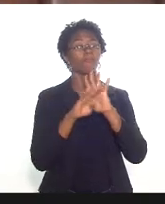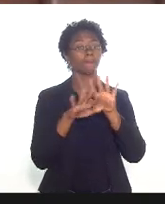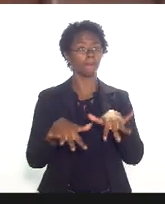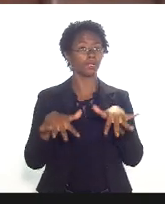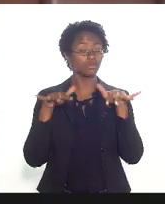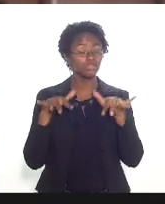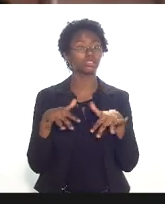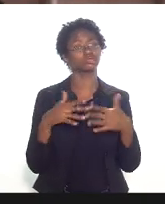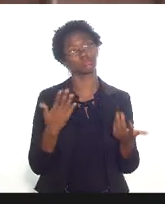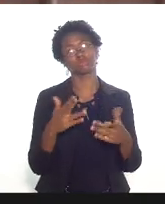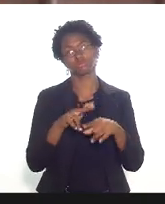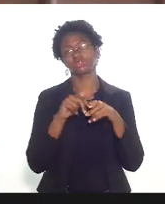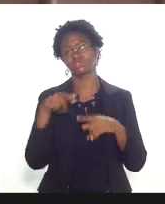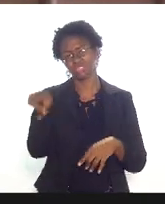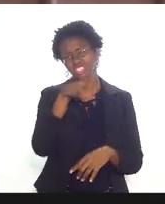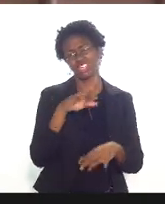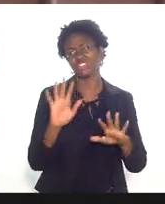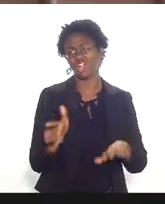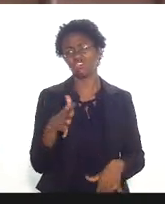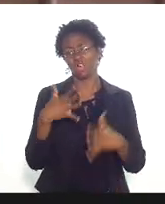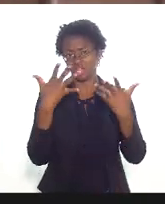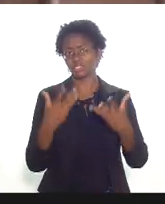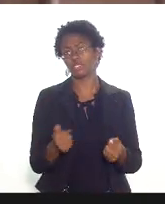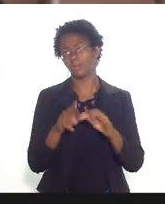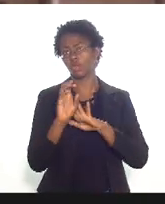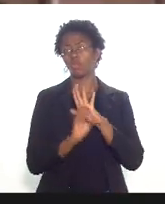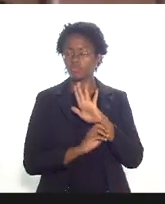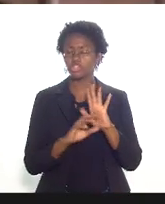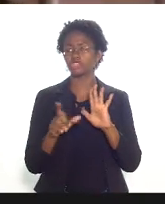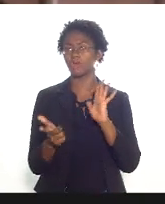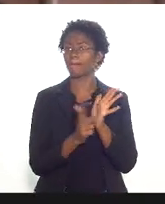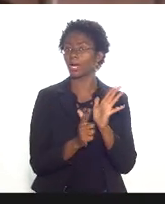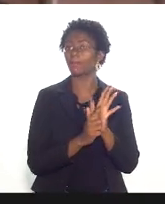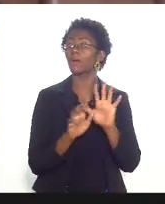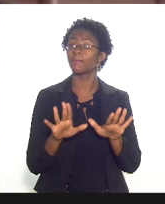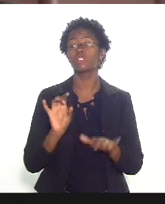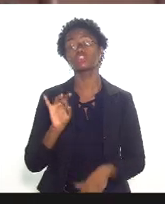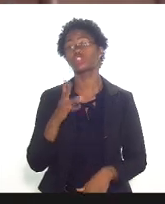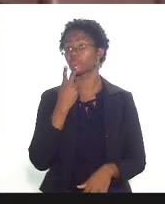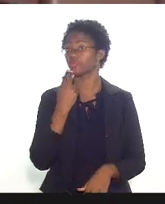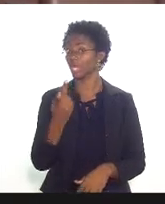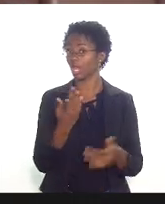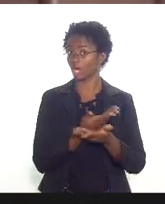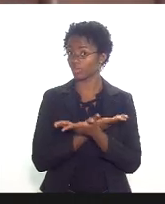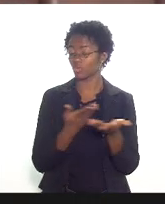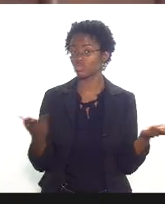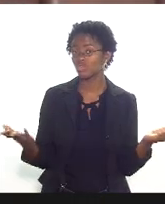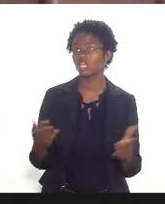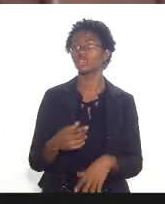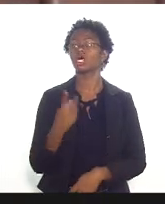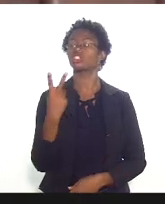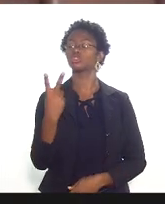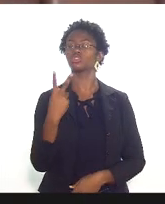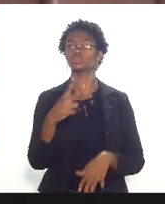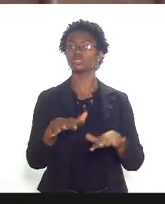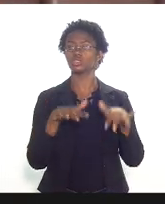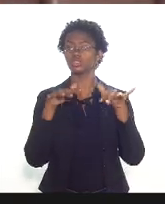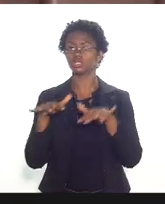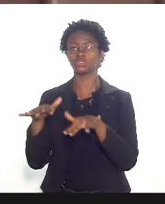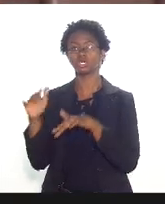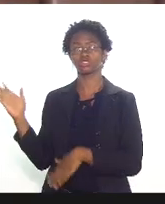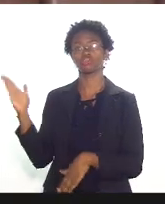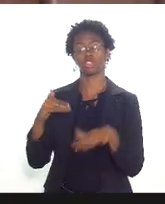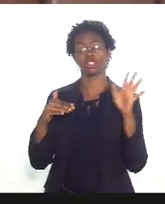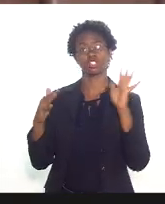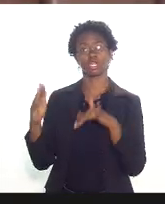Vossas Excelências já tenham recebido, né? Só quero mencionar aqui as duas audiências que chegaram para nós